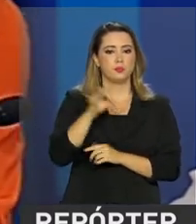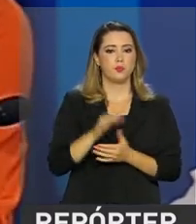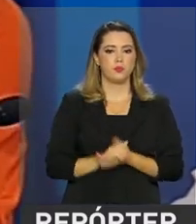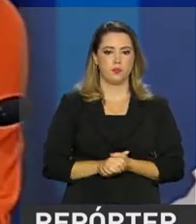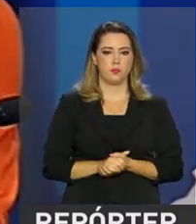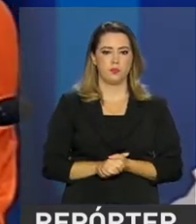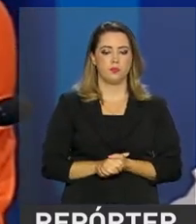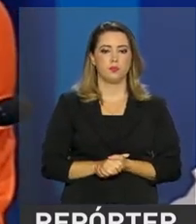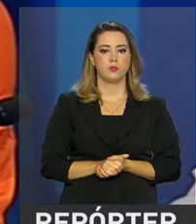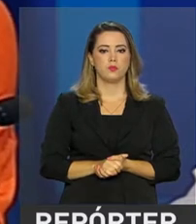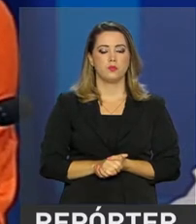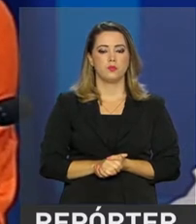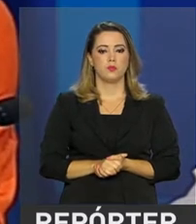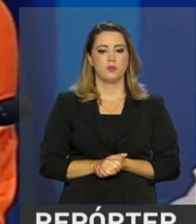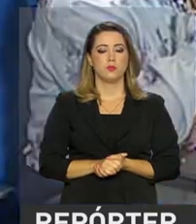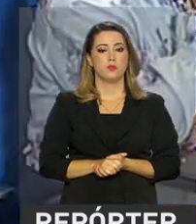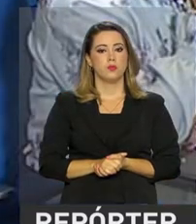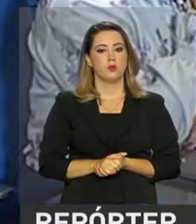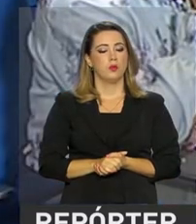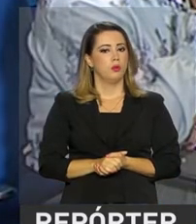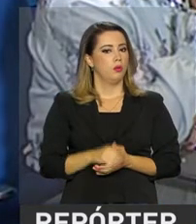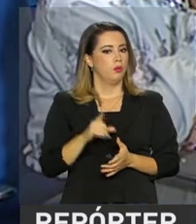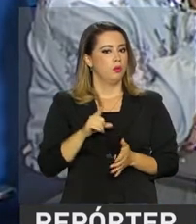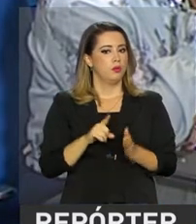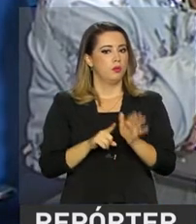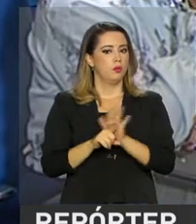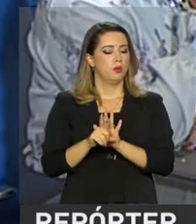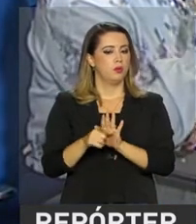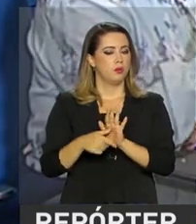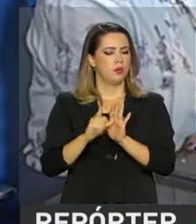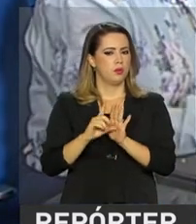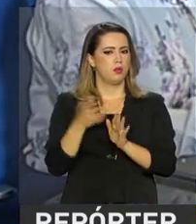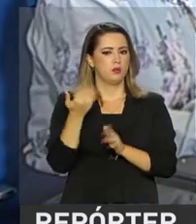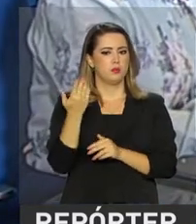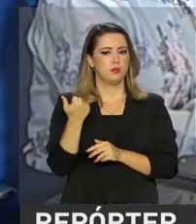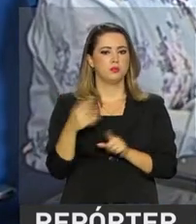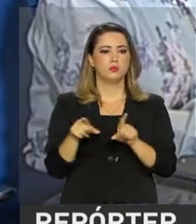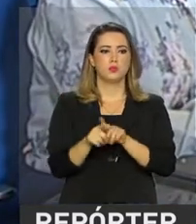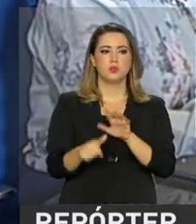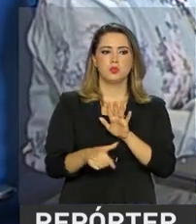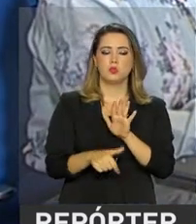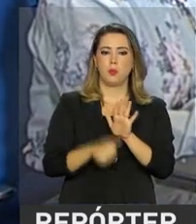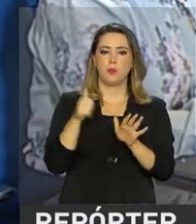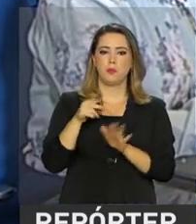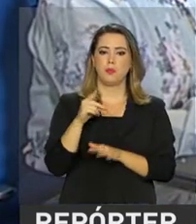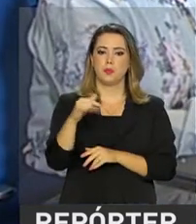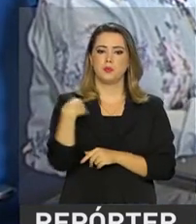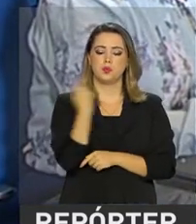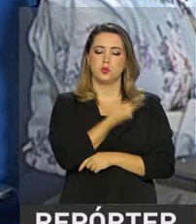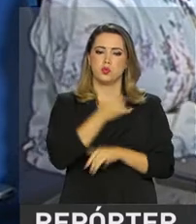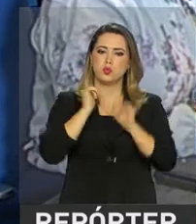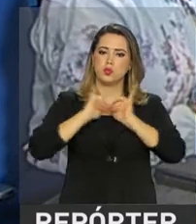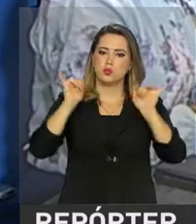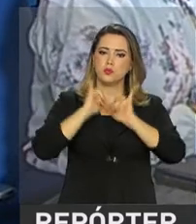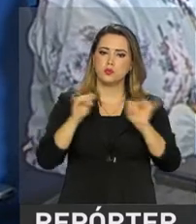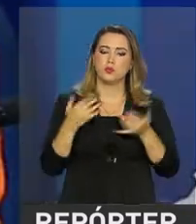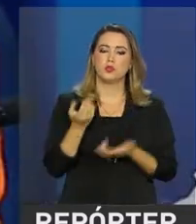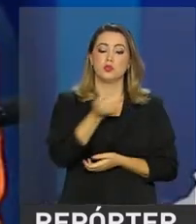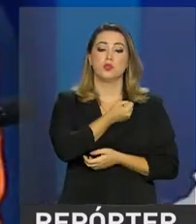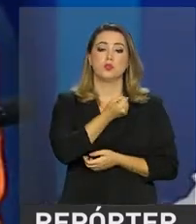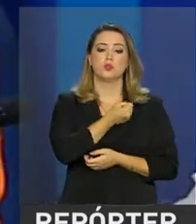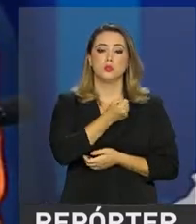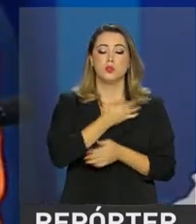aí. Atualização que tinha dado 30 na primeira. Ah, sim. Então, no primeiro dia que nós divulgamos o dado